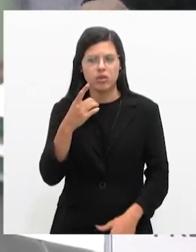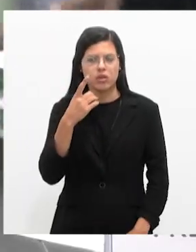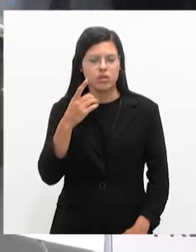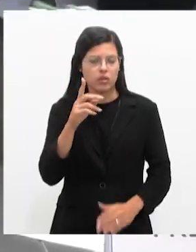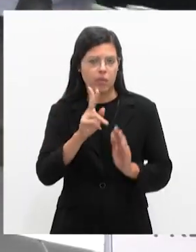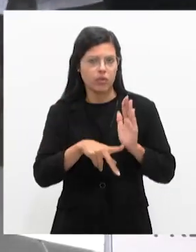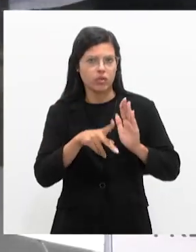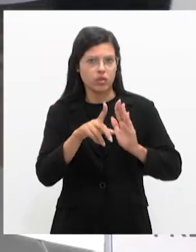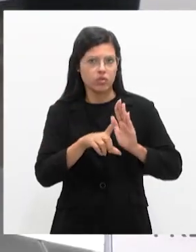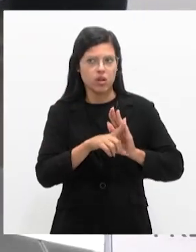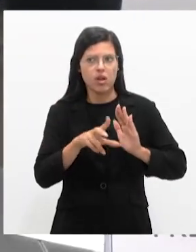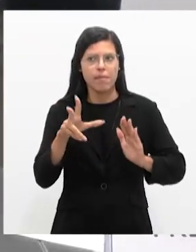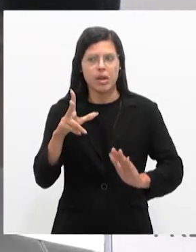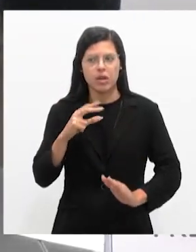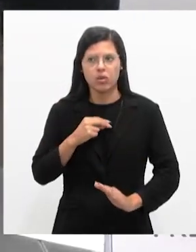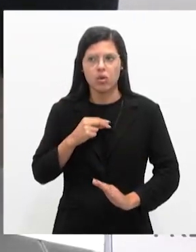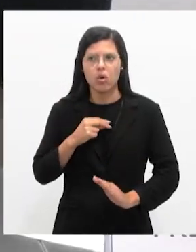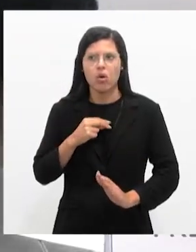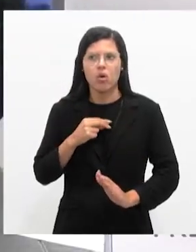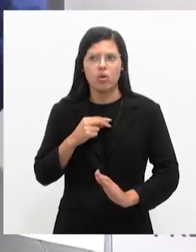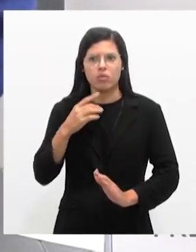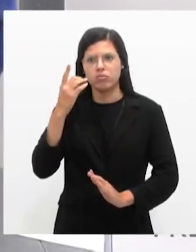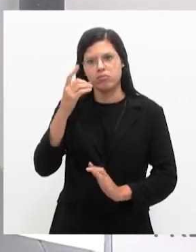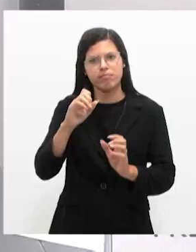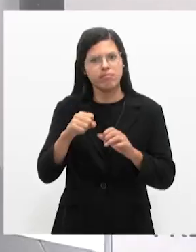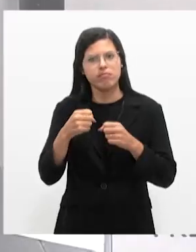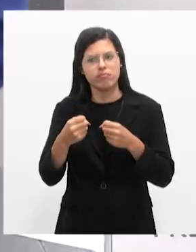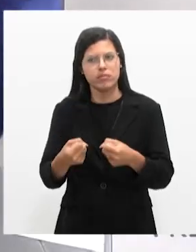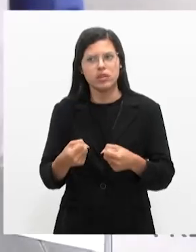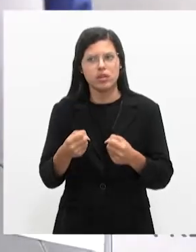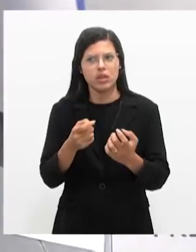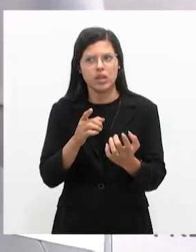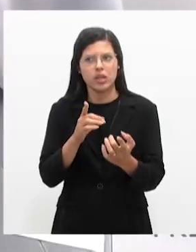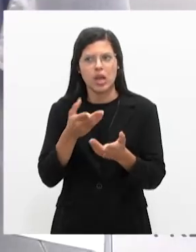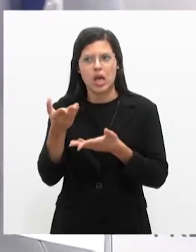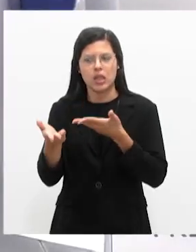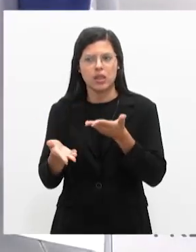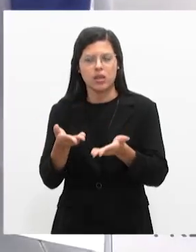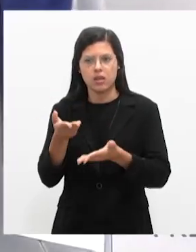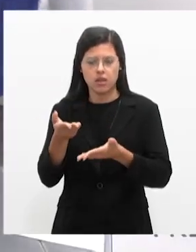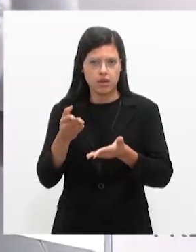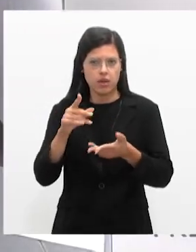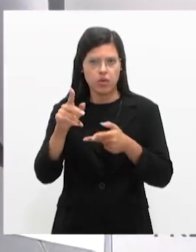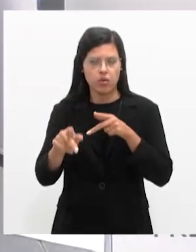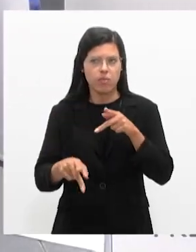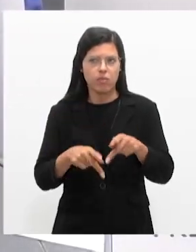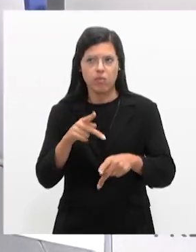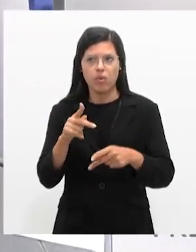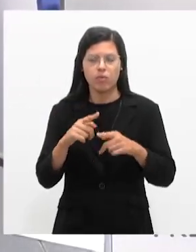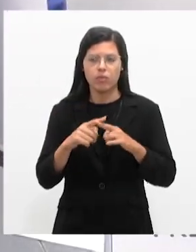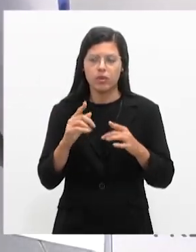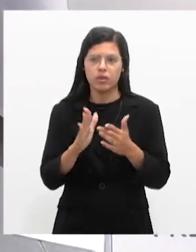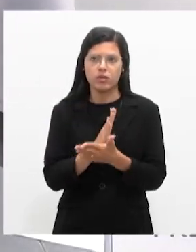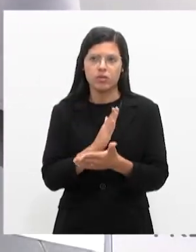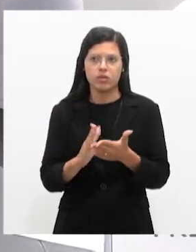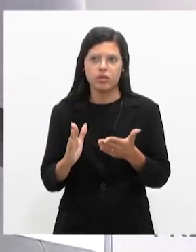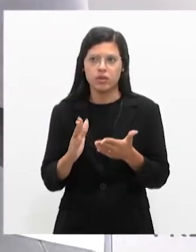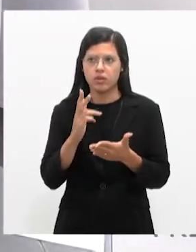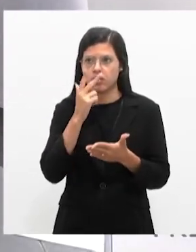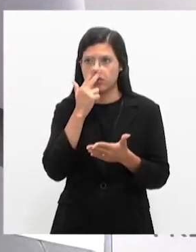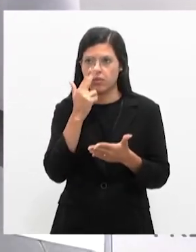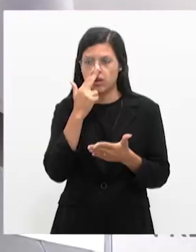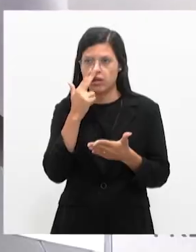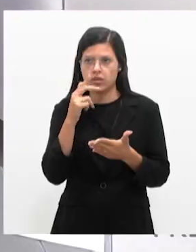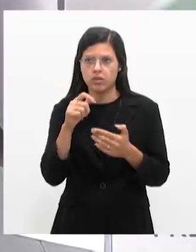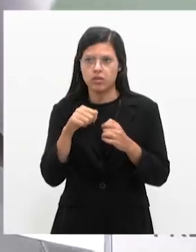de atender o seu público, falar para a sua pauta. Mas, muitas vezes, a gente acaba fazendo o papel das assessorias